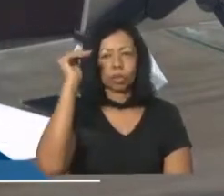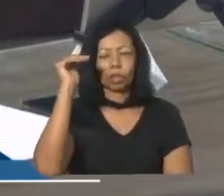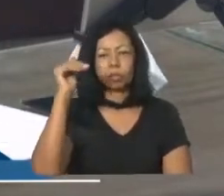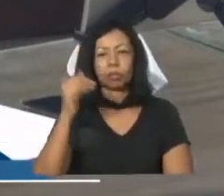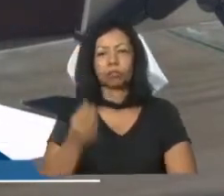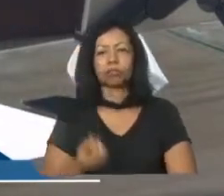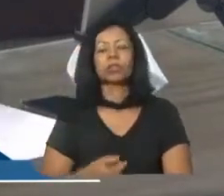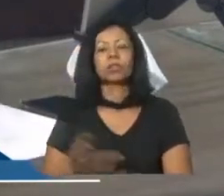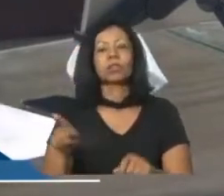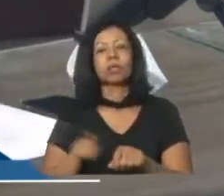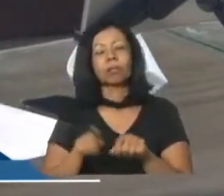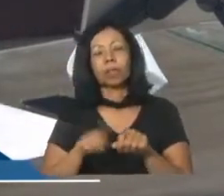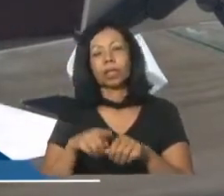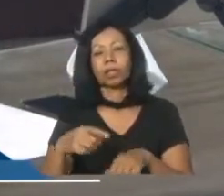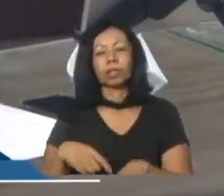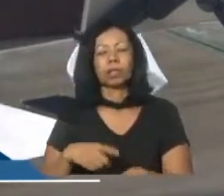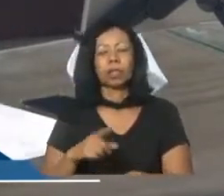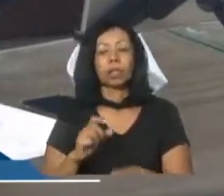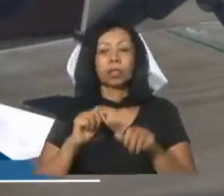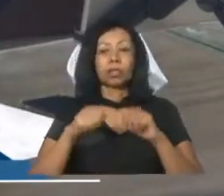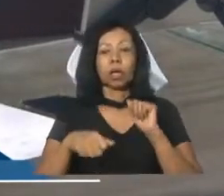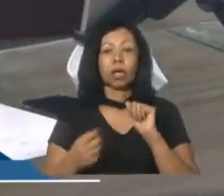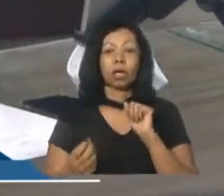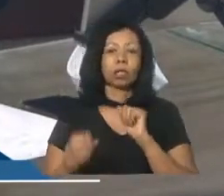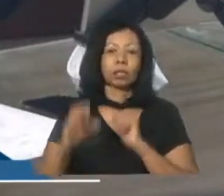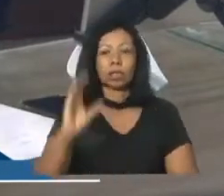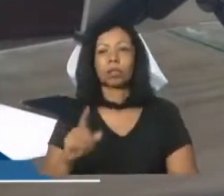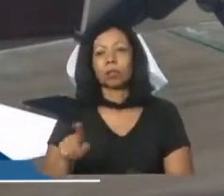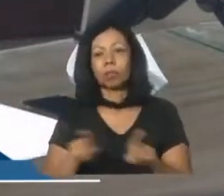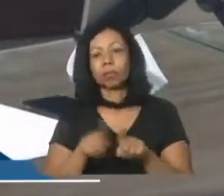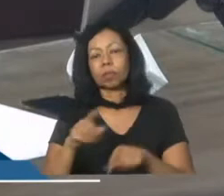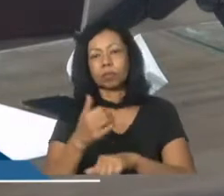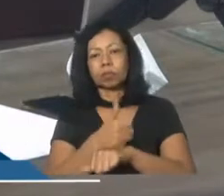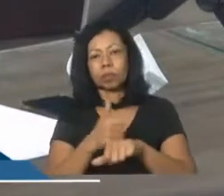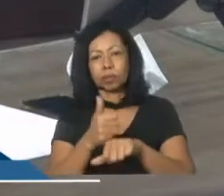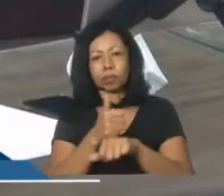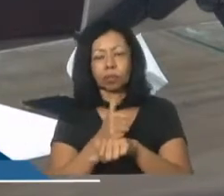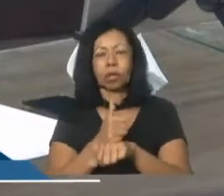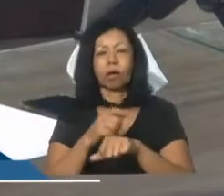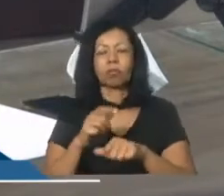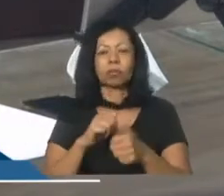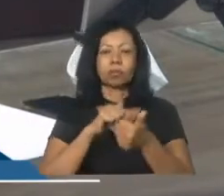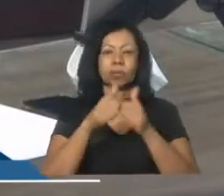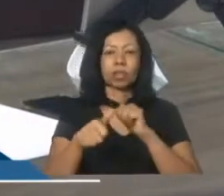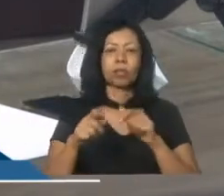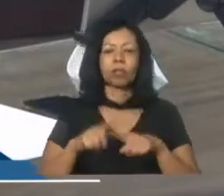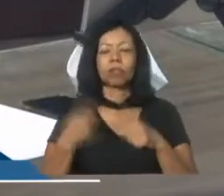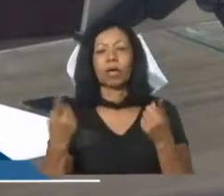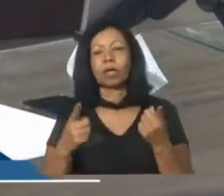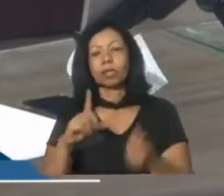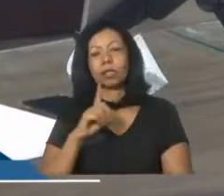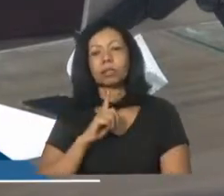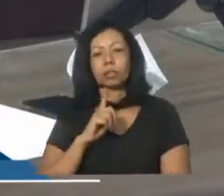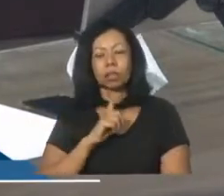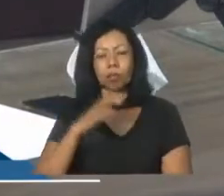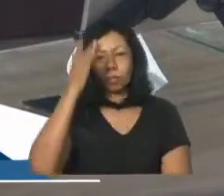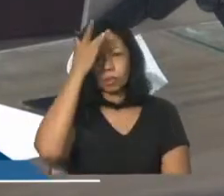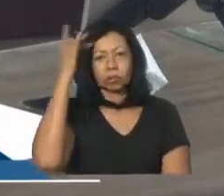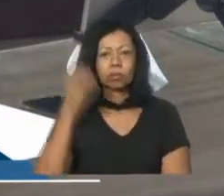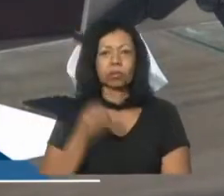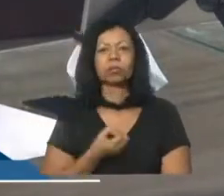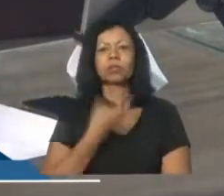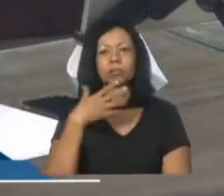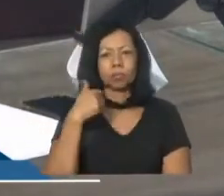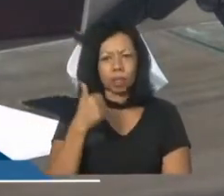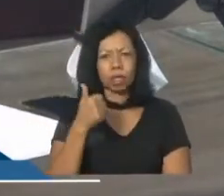cidadãos. Porque mesmo aquele que não siga o caminho profissional, ser um artista, ser um esportista, vai ser formado cidadão, uma pessoa que vai ser uma pessoa de bem,